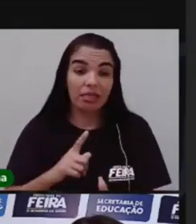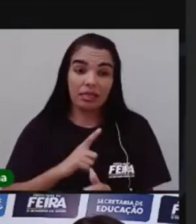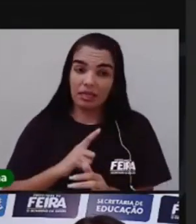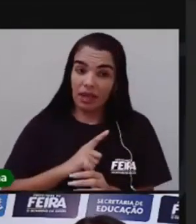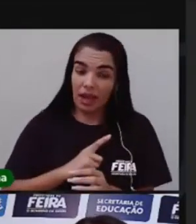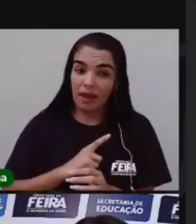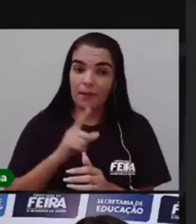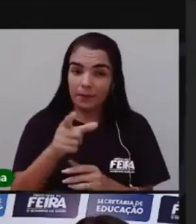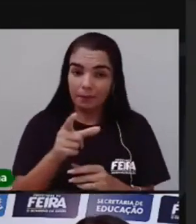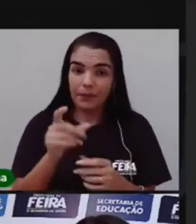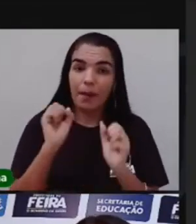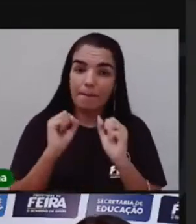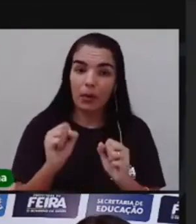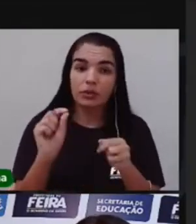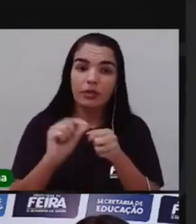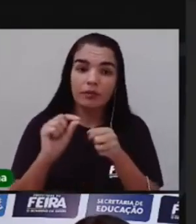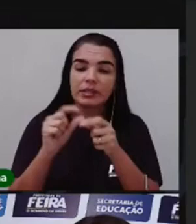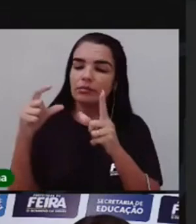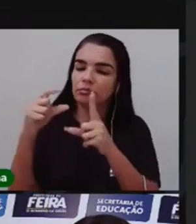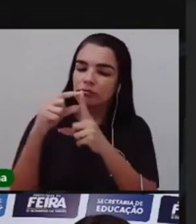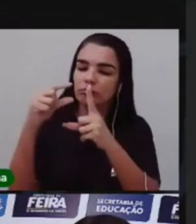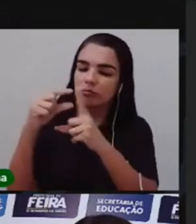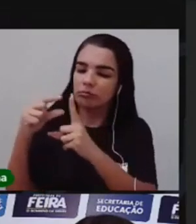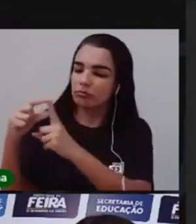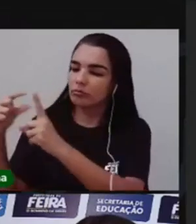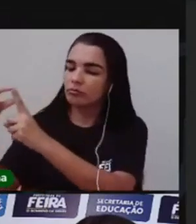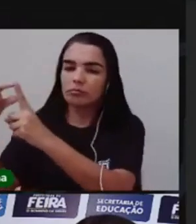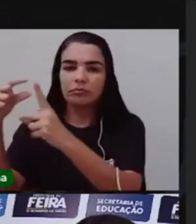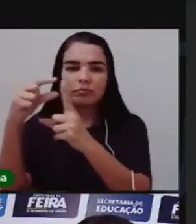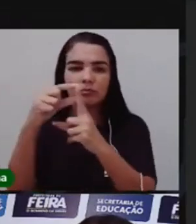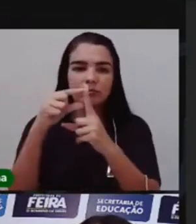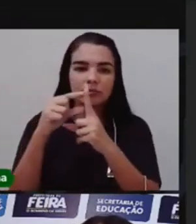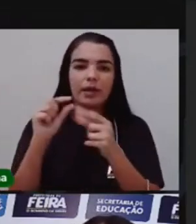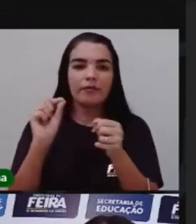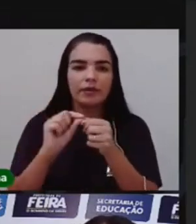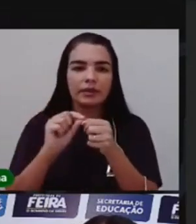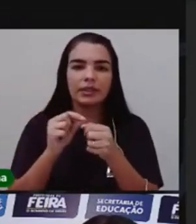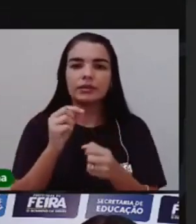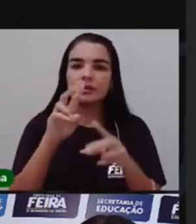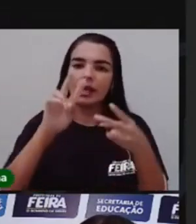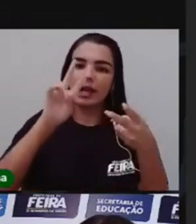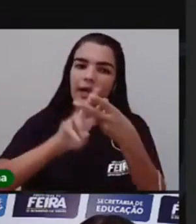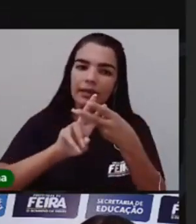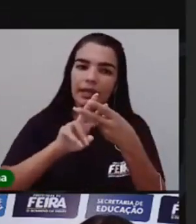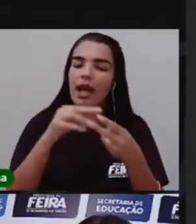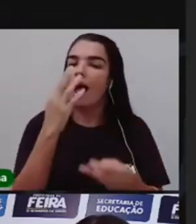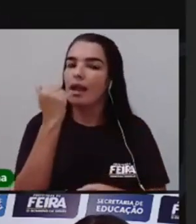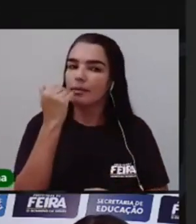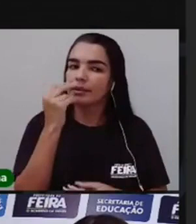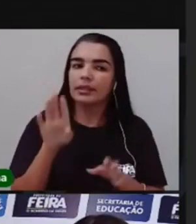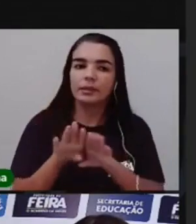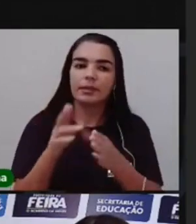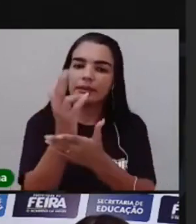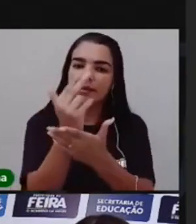vocês podem estar fazendo essa cadeia alimentar e desenhar no seu caderno, tá